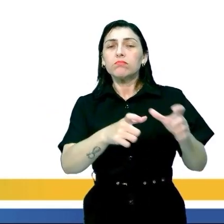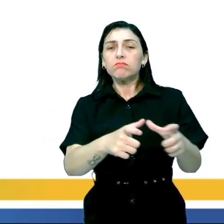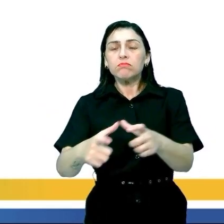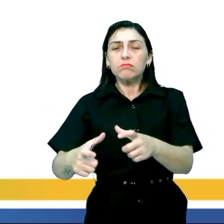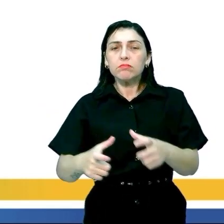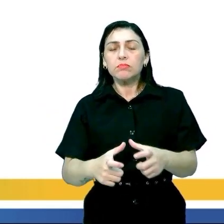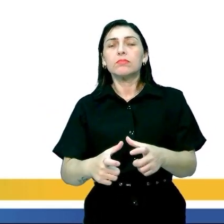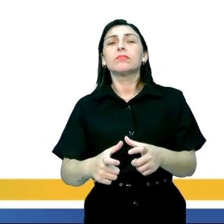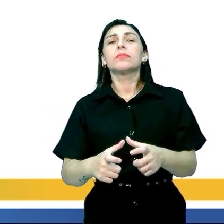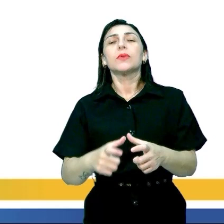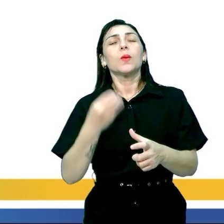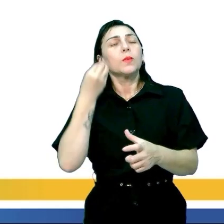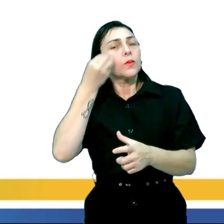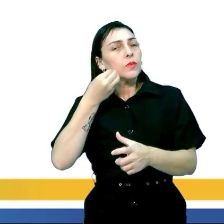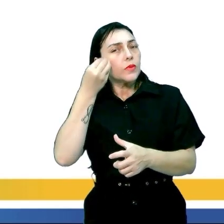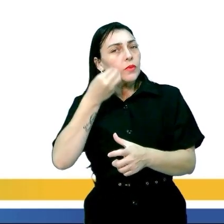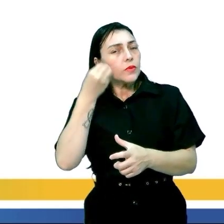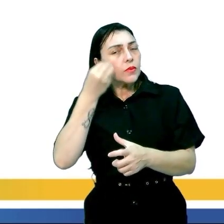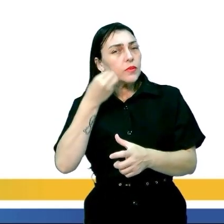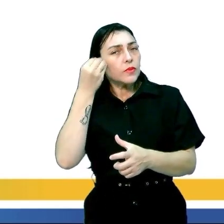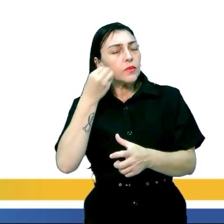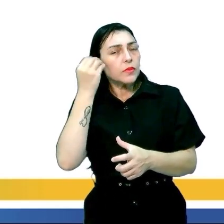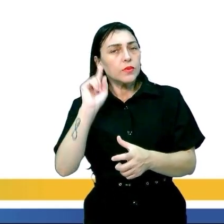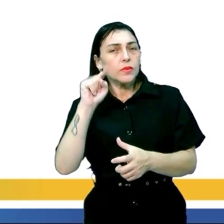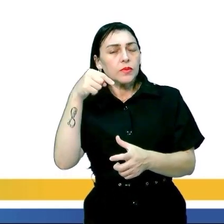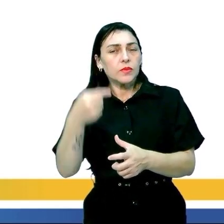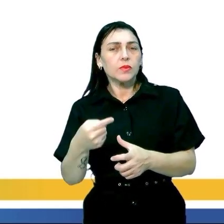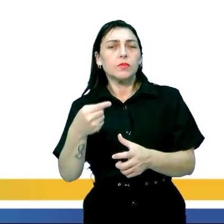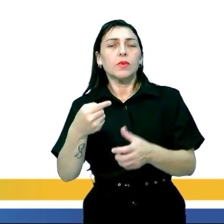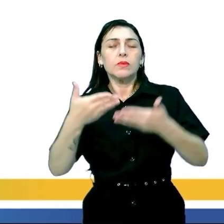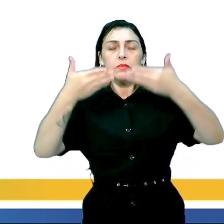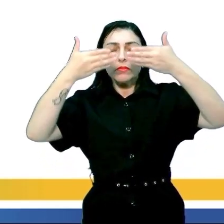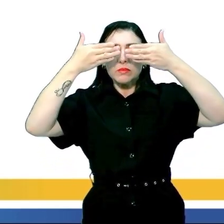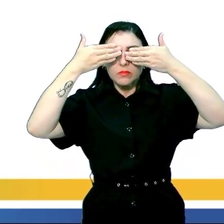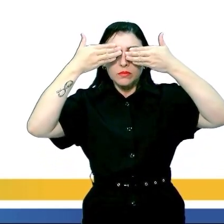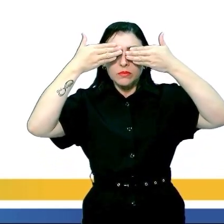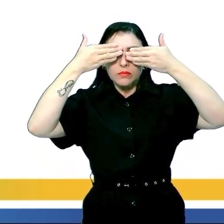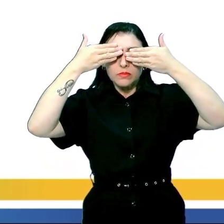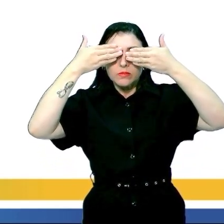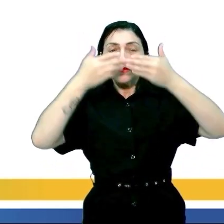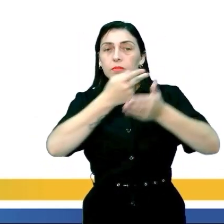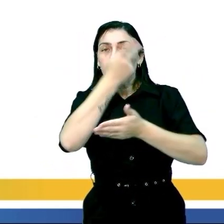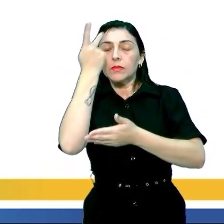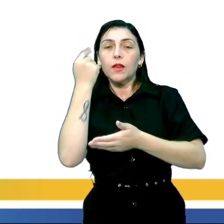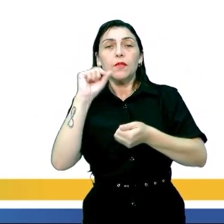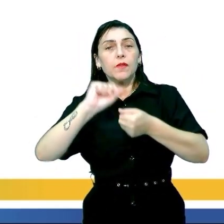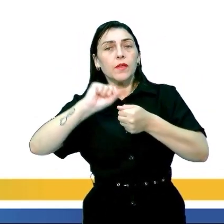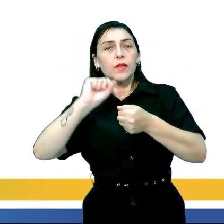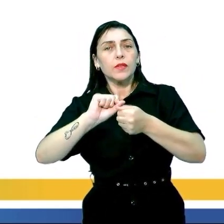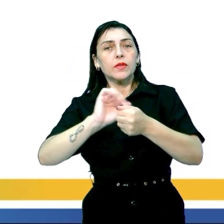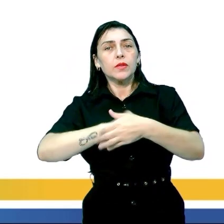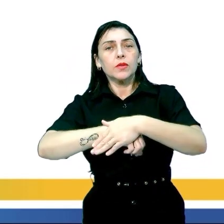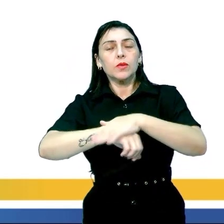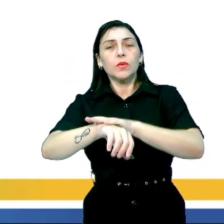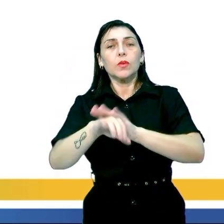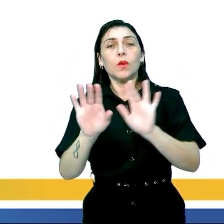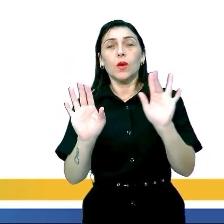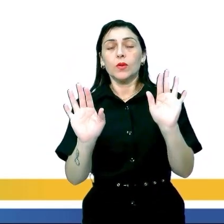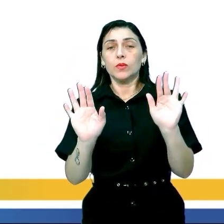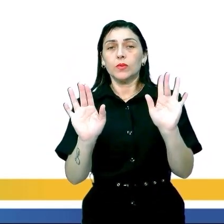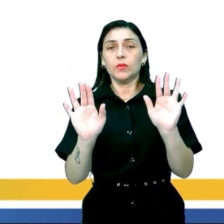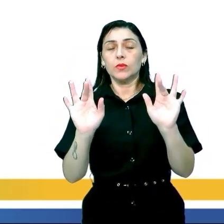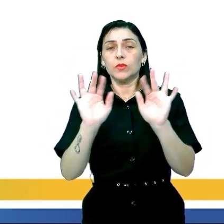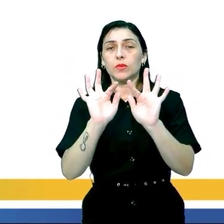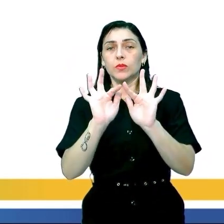posição. Em uma experiência, né, após vendar os olhos do indivíduo, foram feitos toques com as